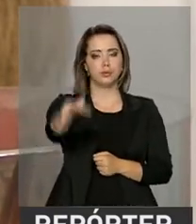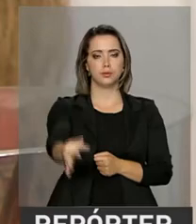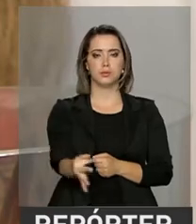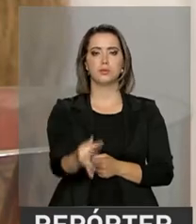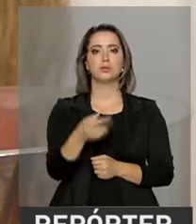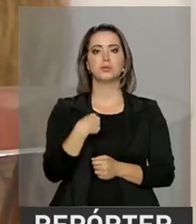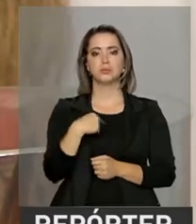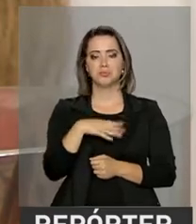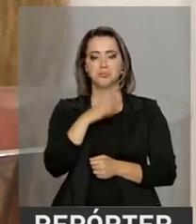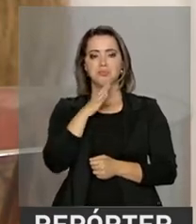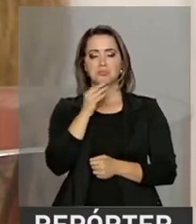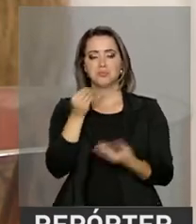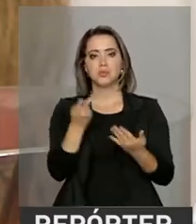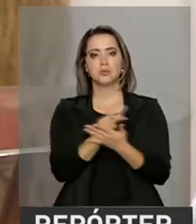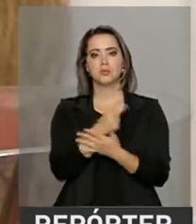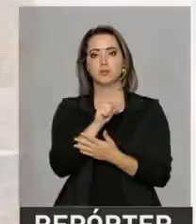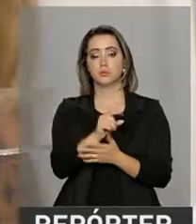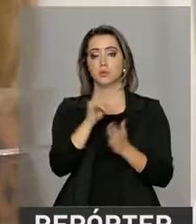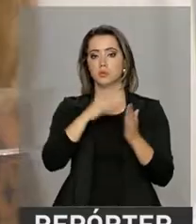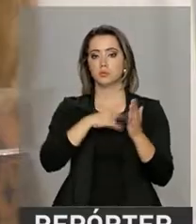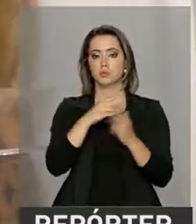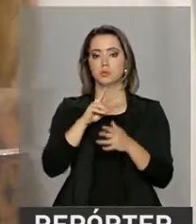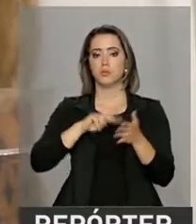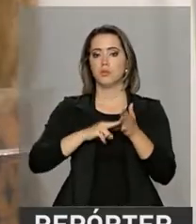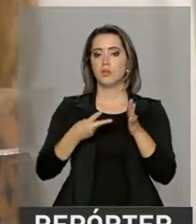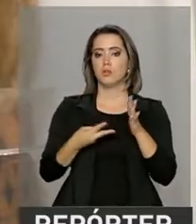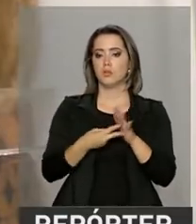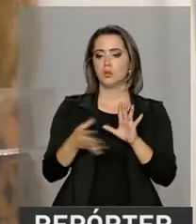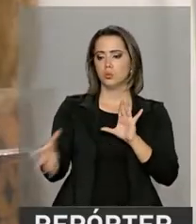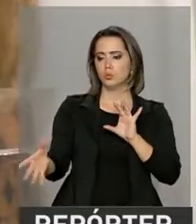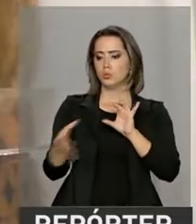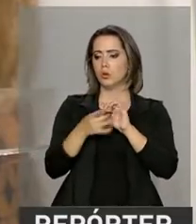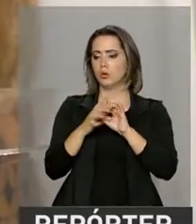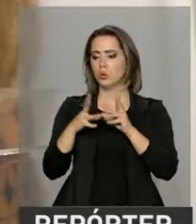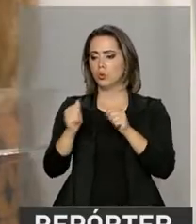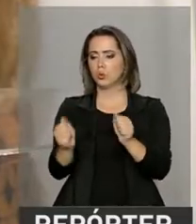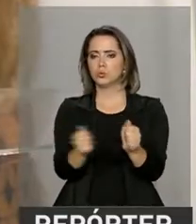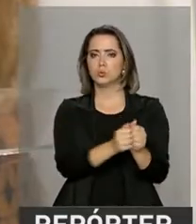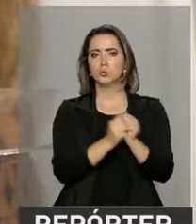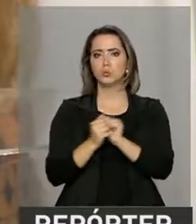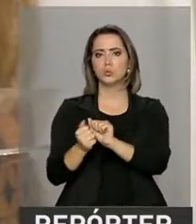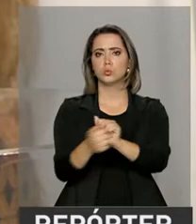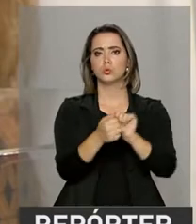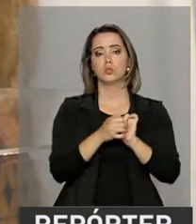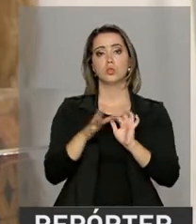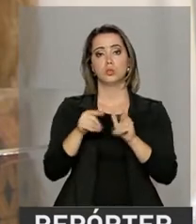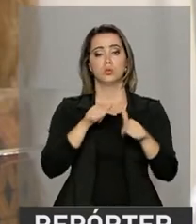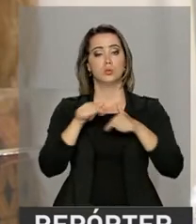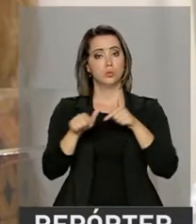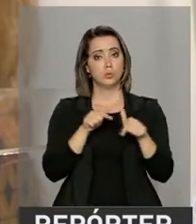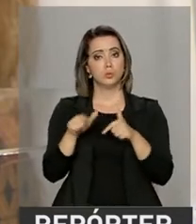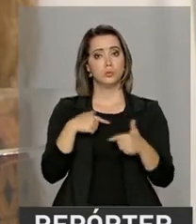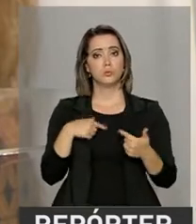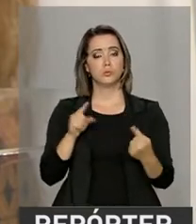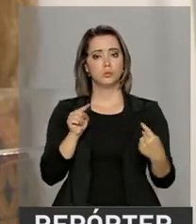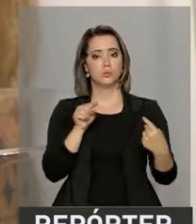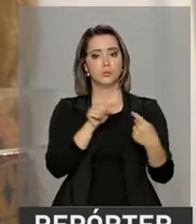ter acesso, né, a esses documentos. Ou seja, um conjunto de ações que visavam, né, e